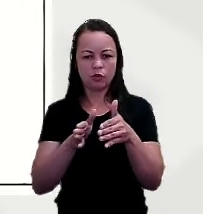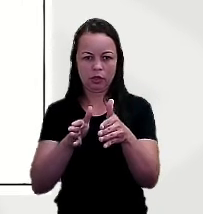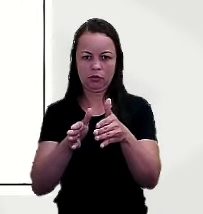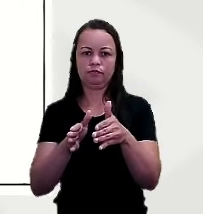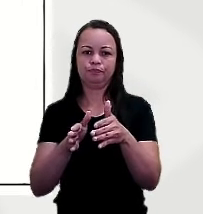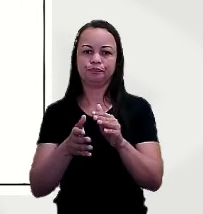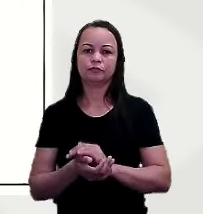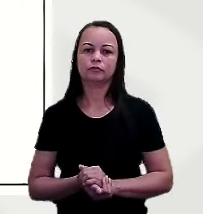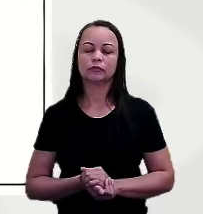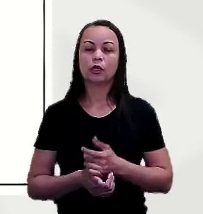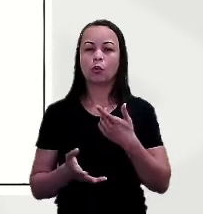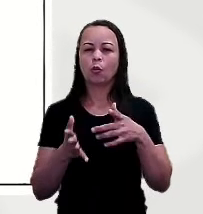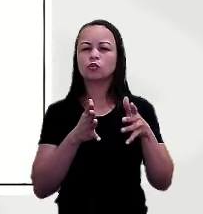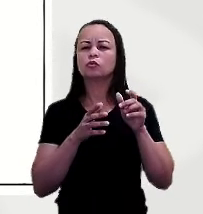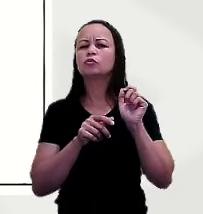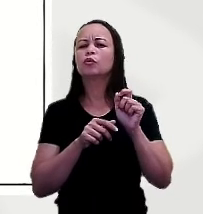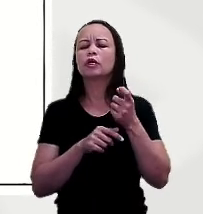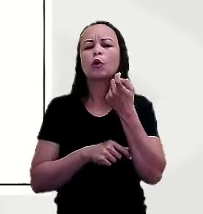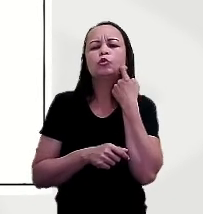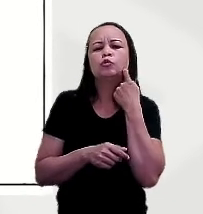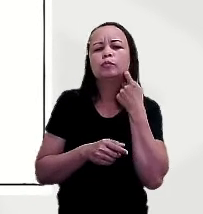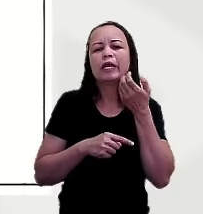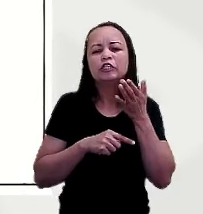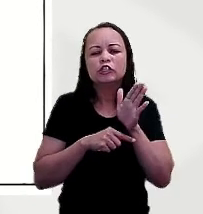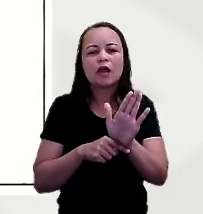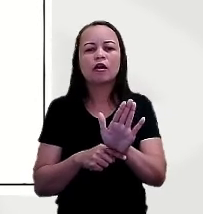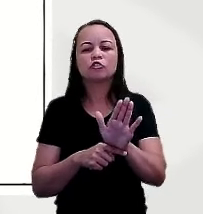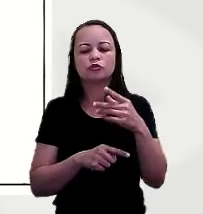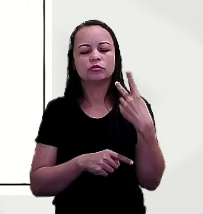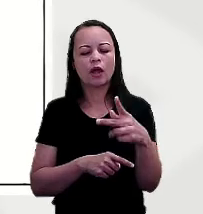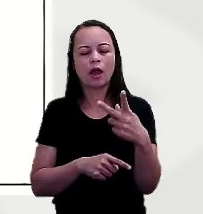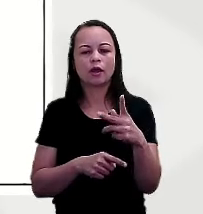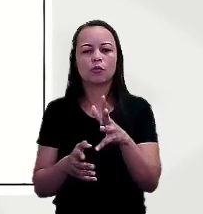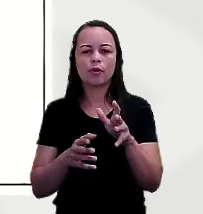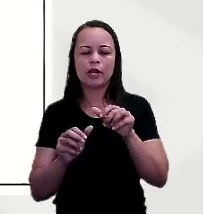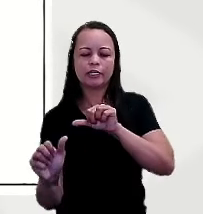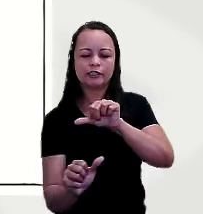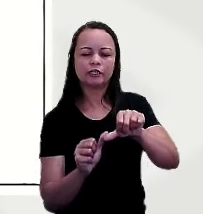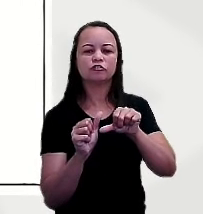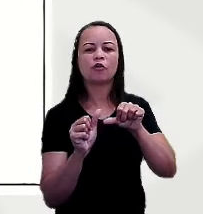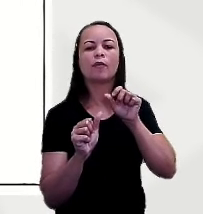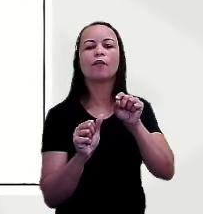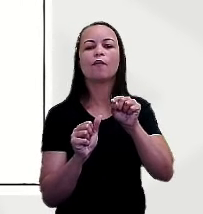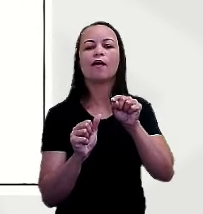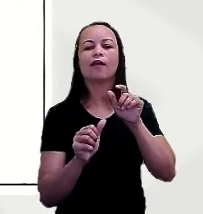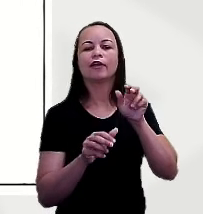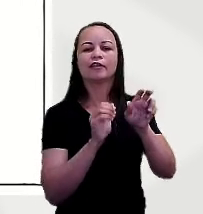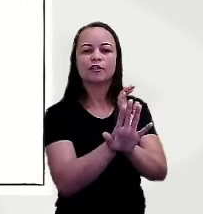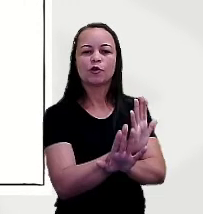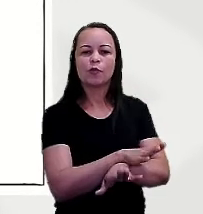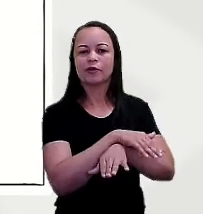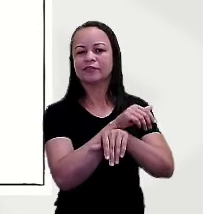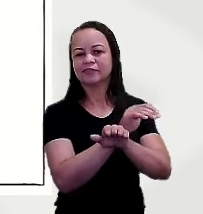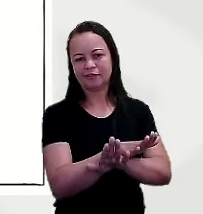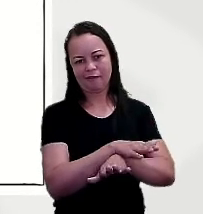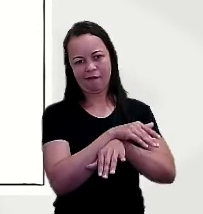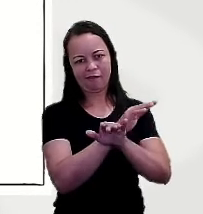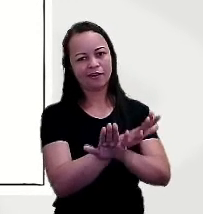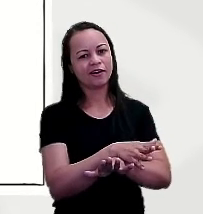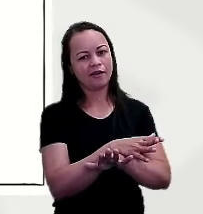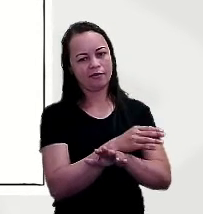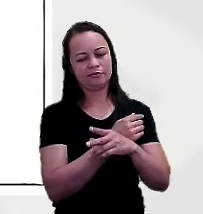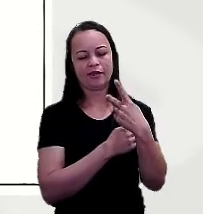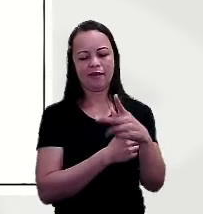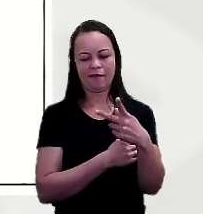Contudo, os peixes salvaram a jovem e transformaram-a em uma sereia. Essa é a lenda